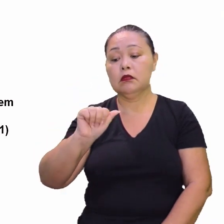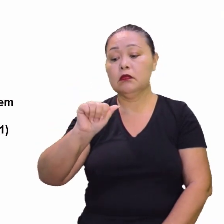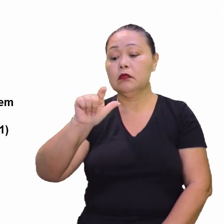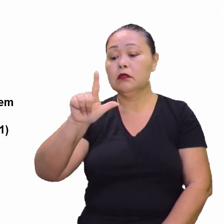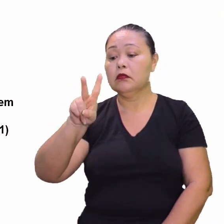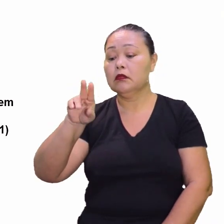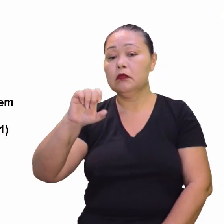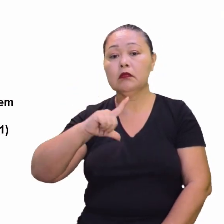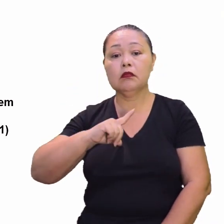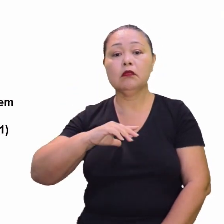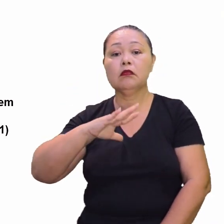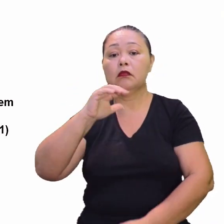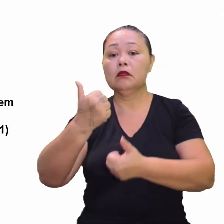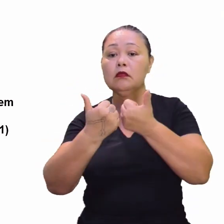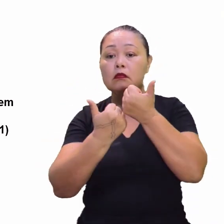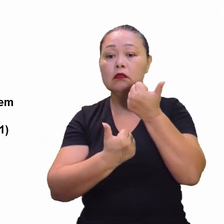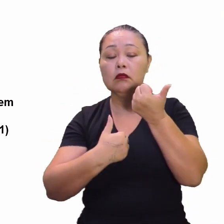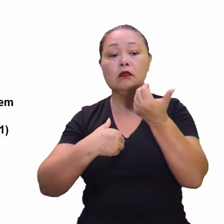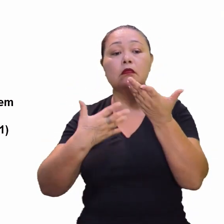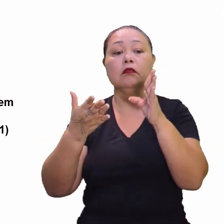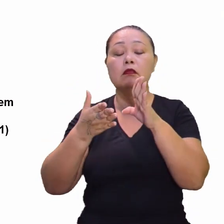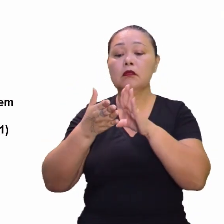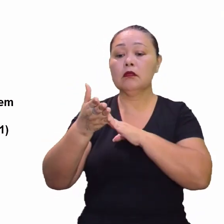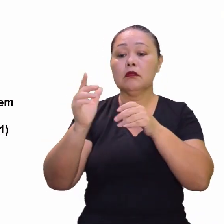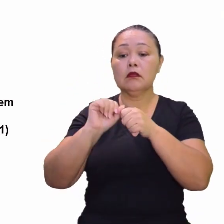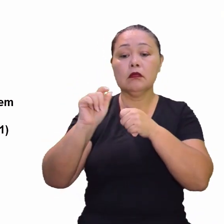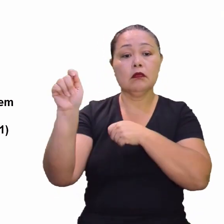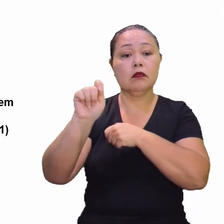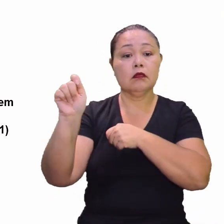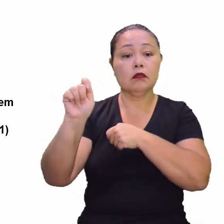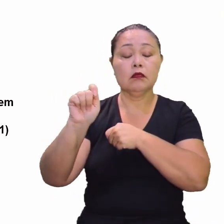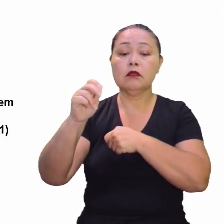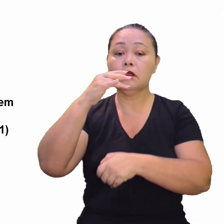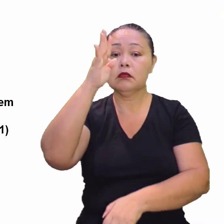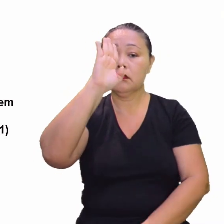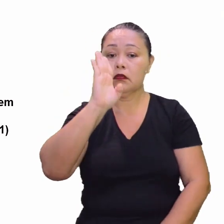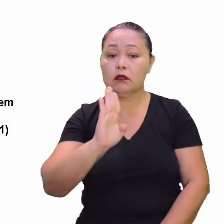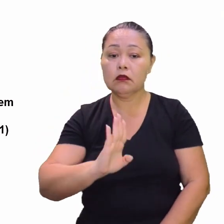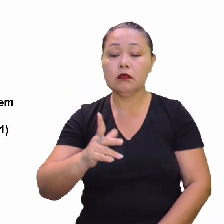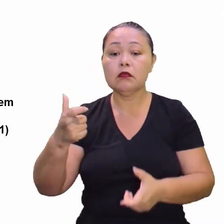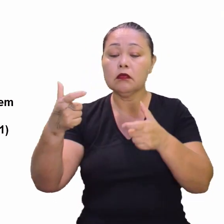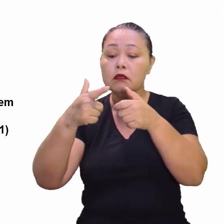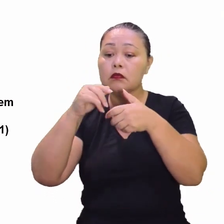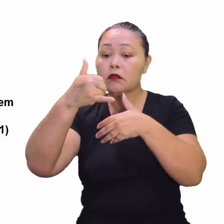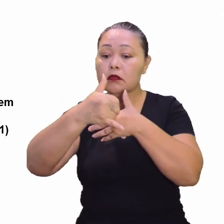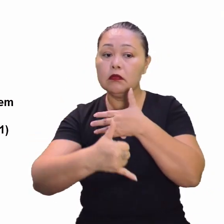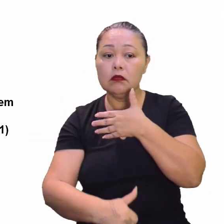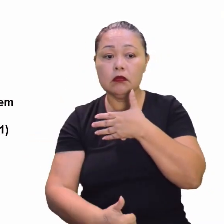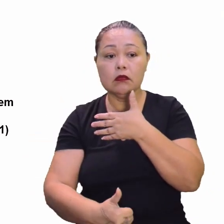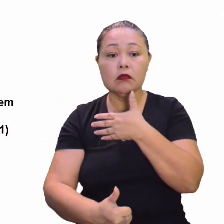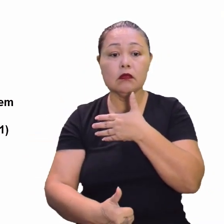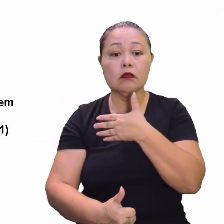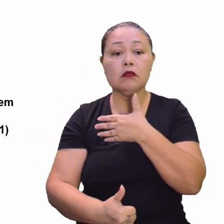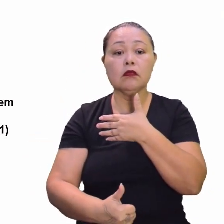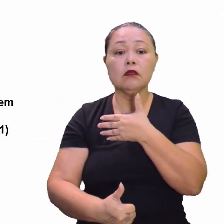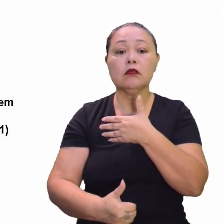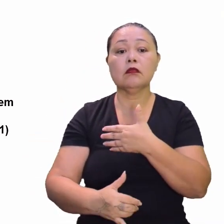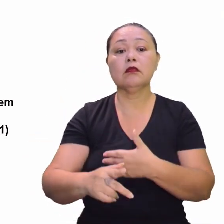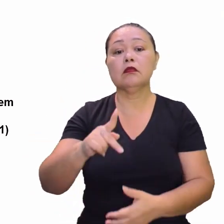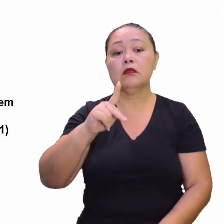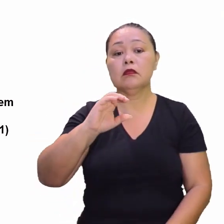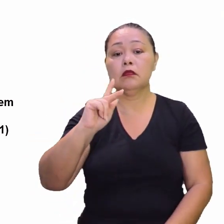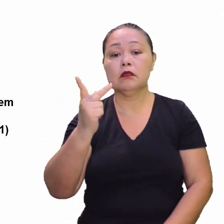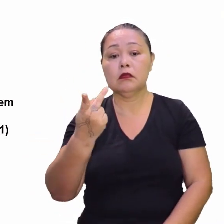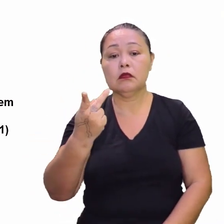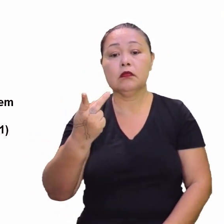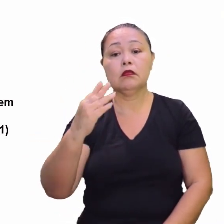vice-presidente do Conselho da Associação Brasileira de Pequenas Centrais Hidrelétricas, As